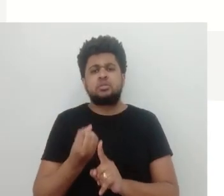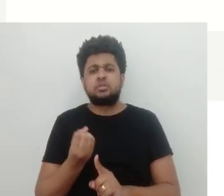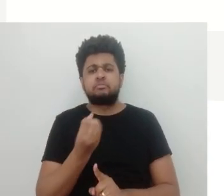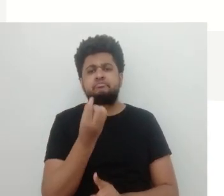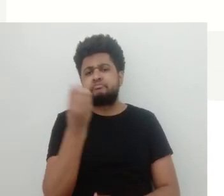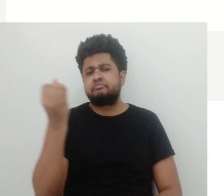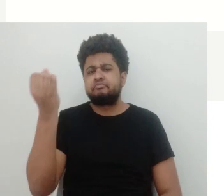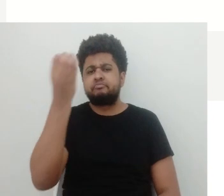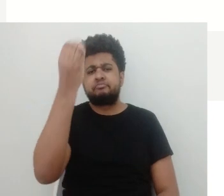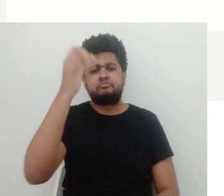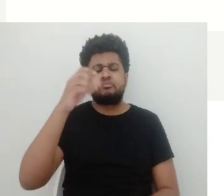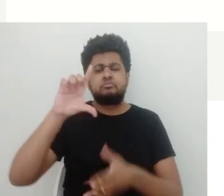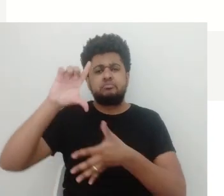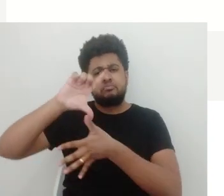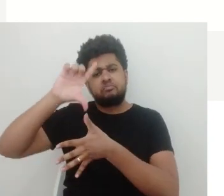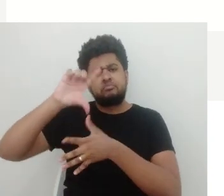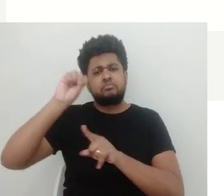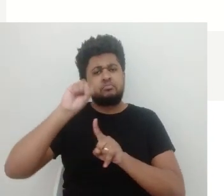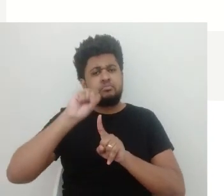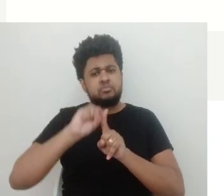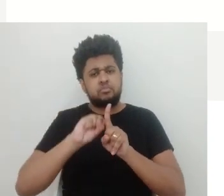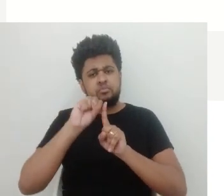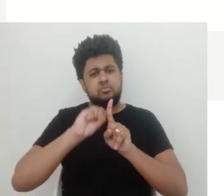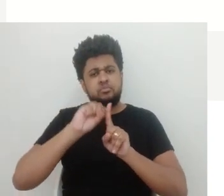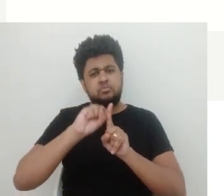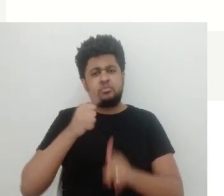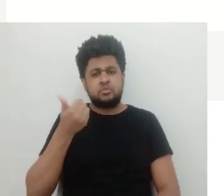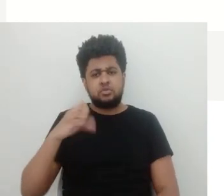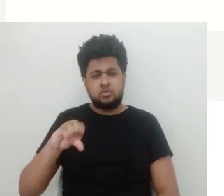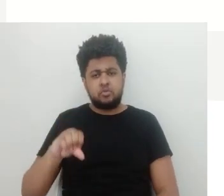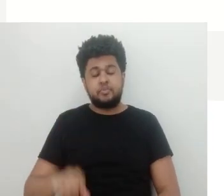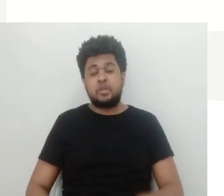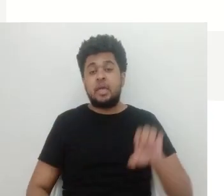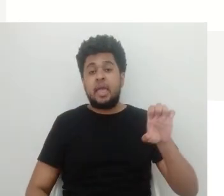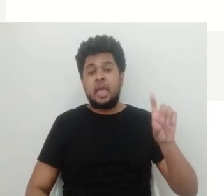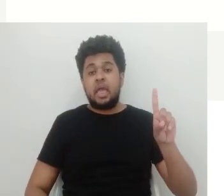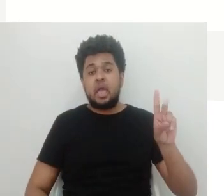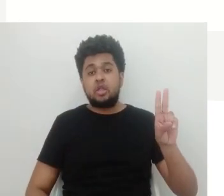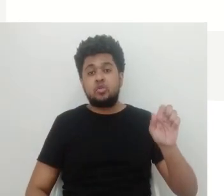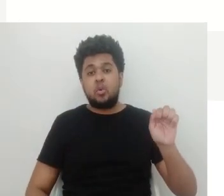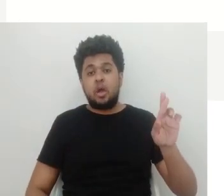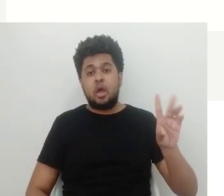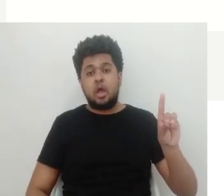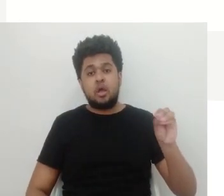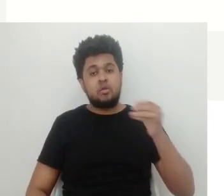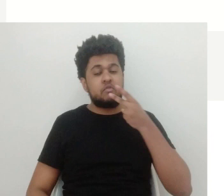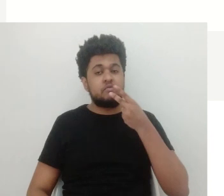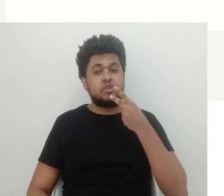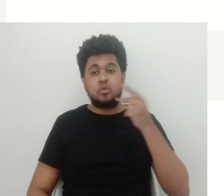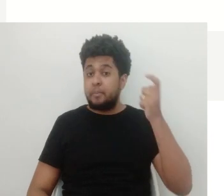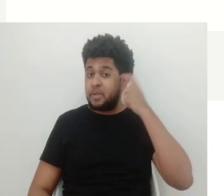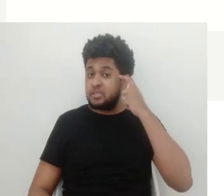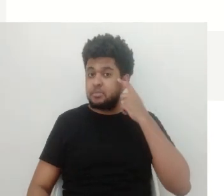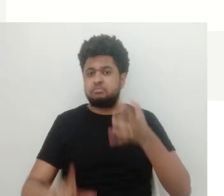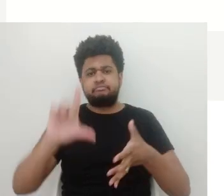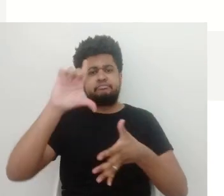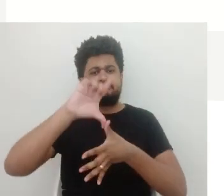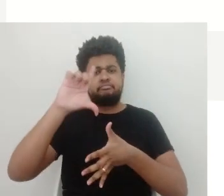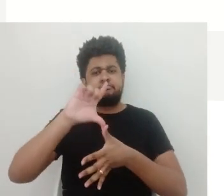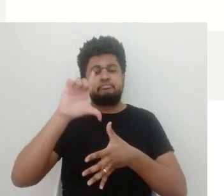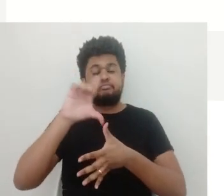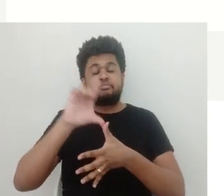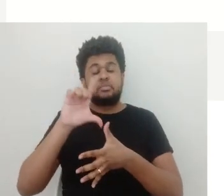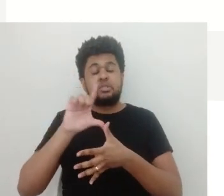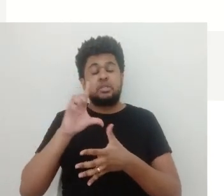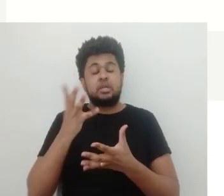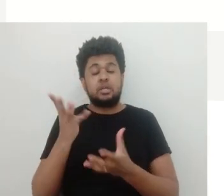as ciências sociais. Eu, que estou muito voltado para o século XIX, em outra live que vai acontecer